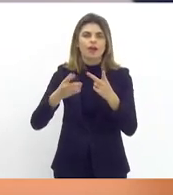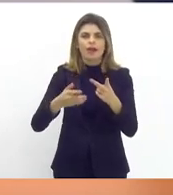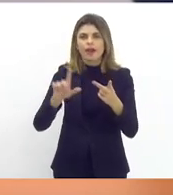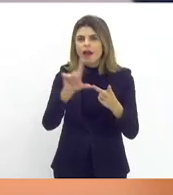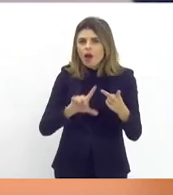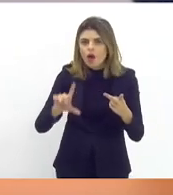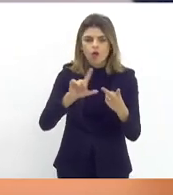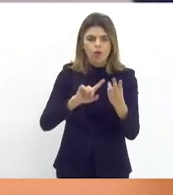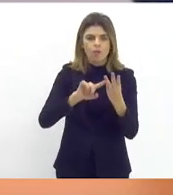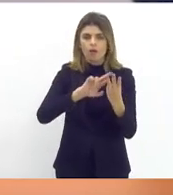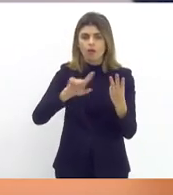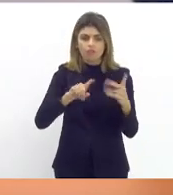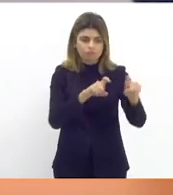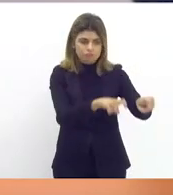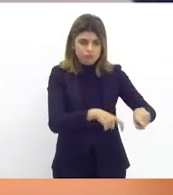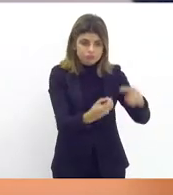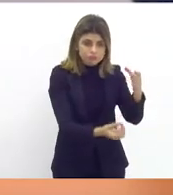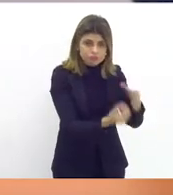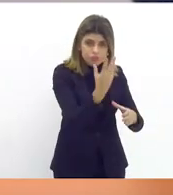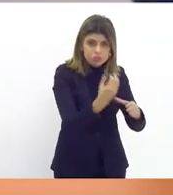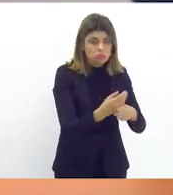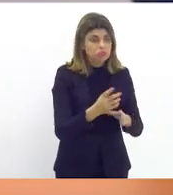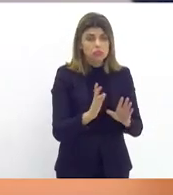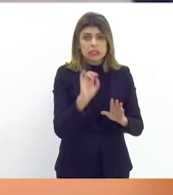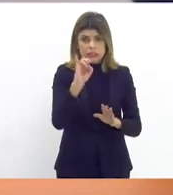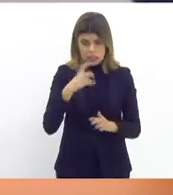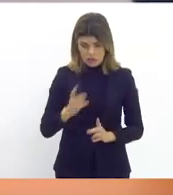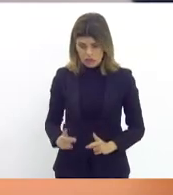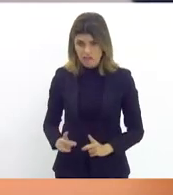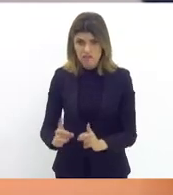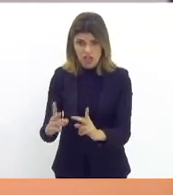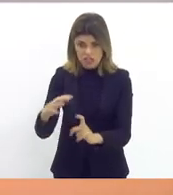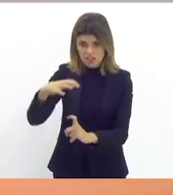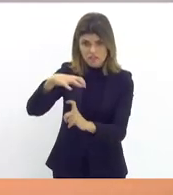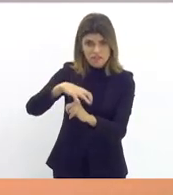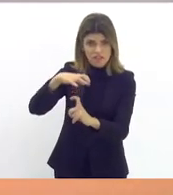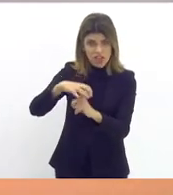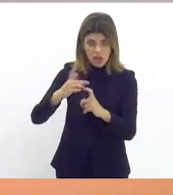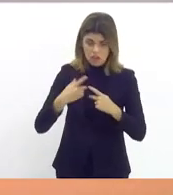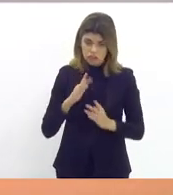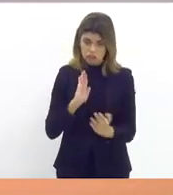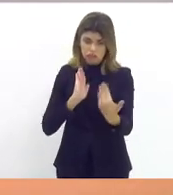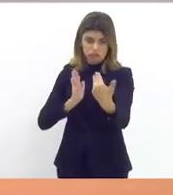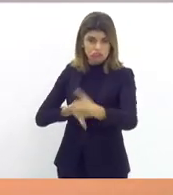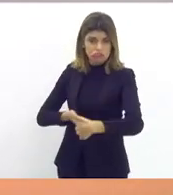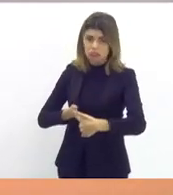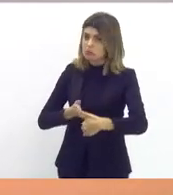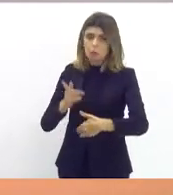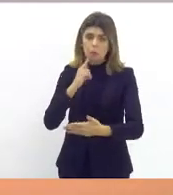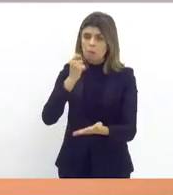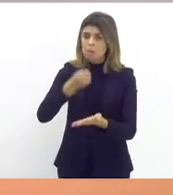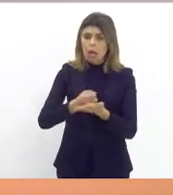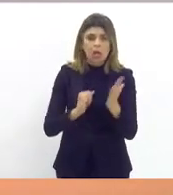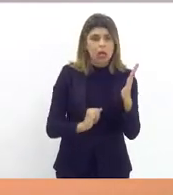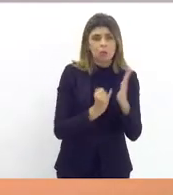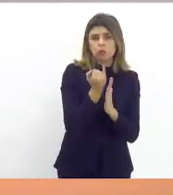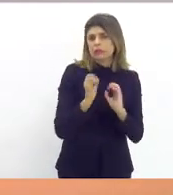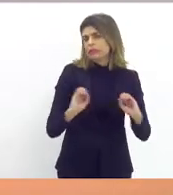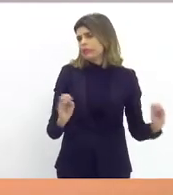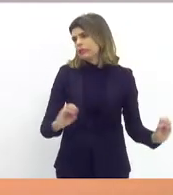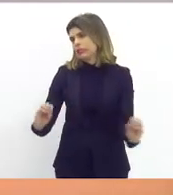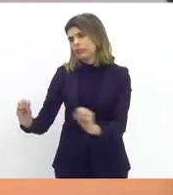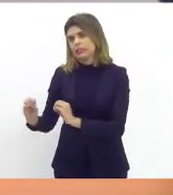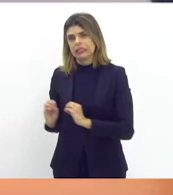não tem muita mudança. Se ele vender direto na feira, aí não vai dar crédito presumido, mas ele também está desonerado, ele não foi tributado nesse